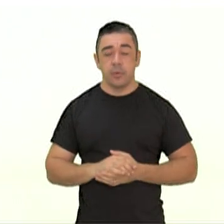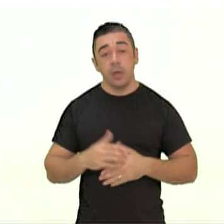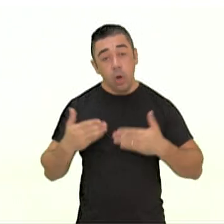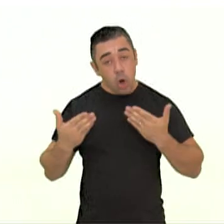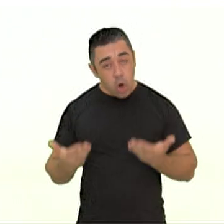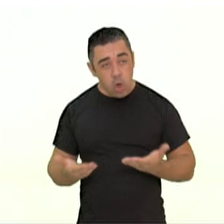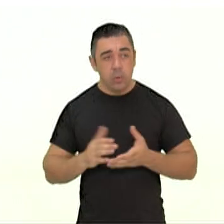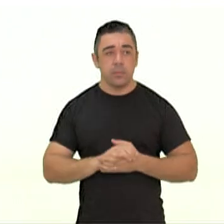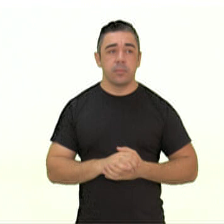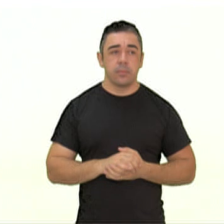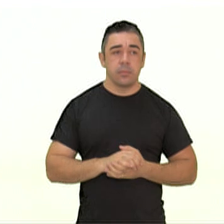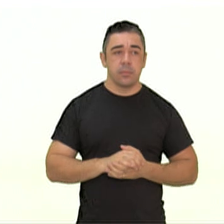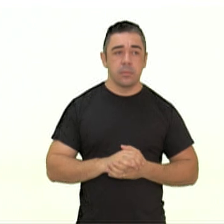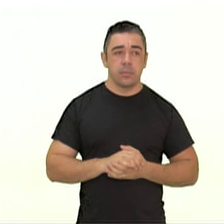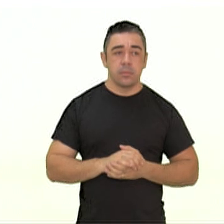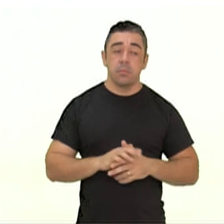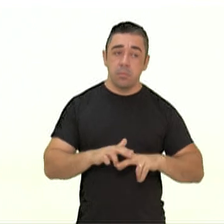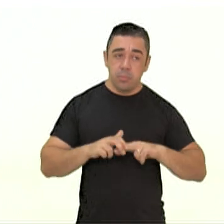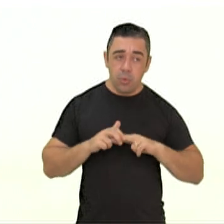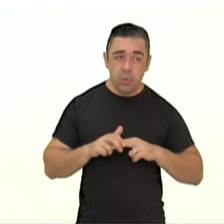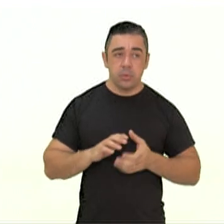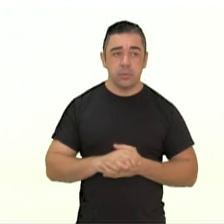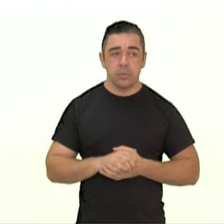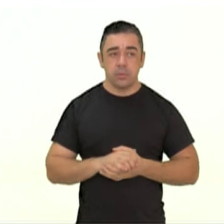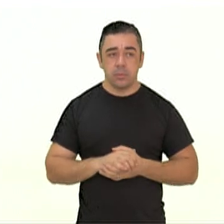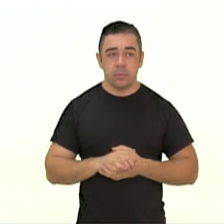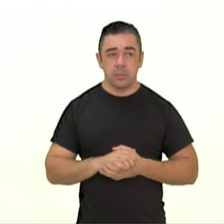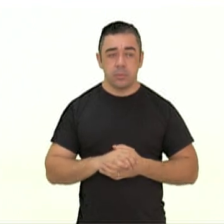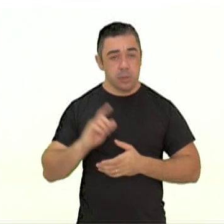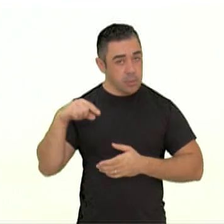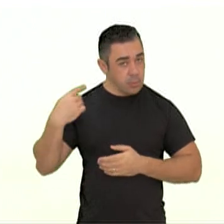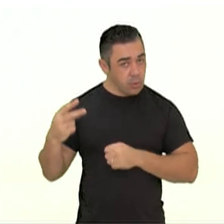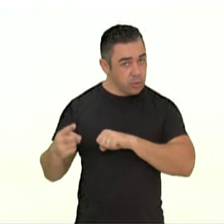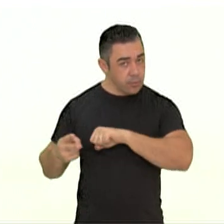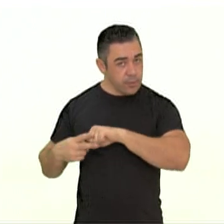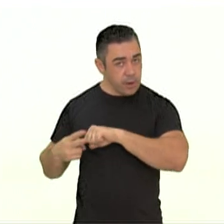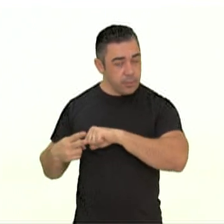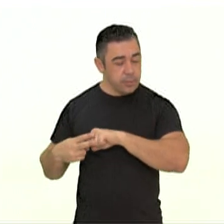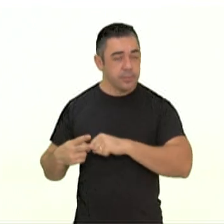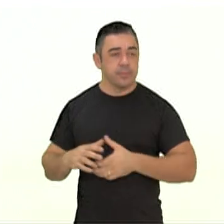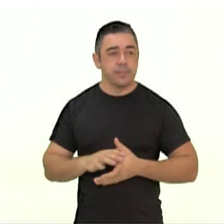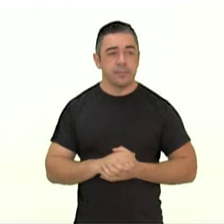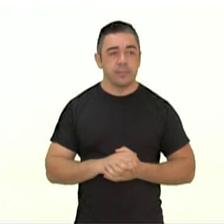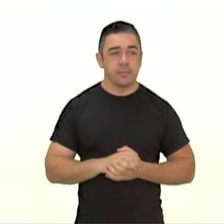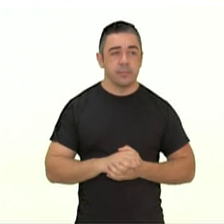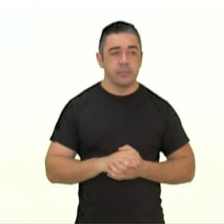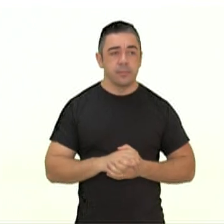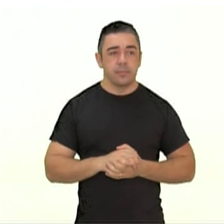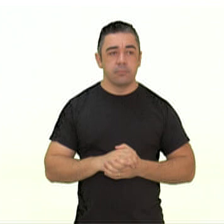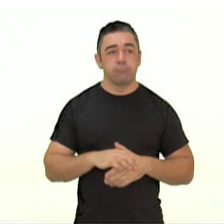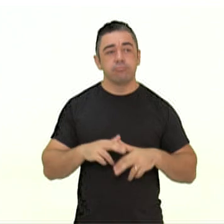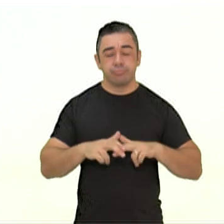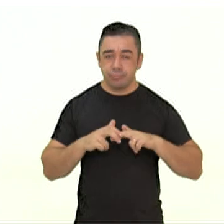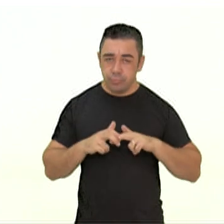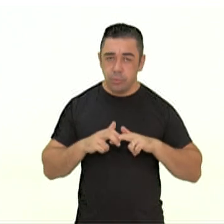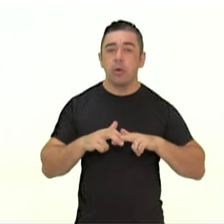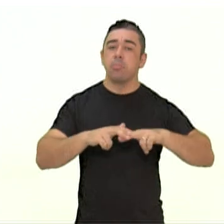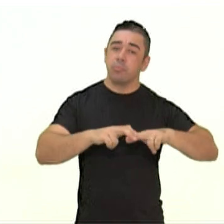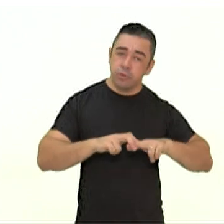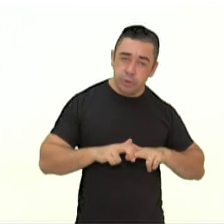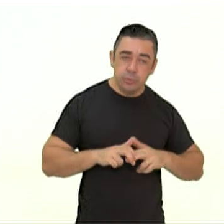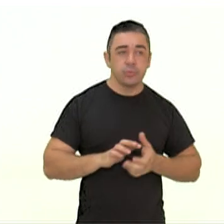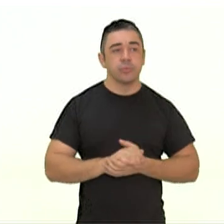então, logo, pois, depois do verbo, por conseguinte,